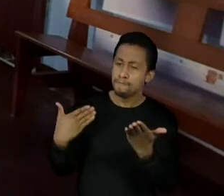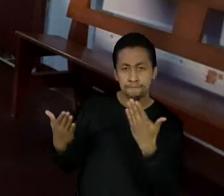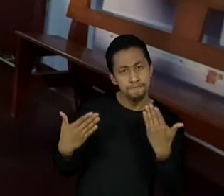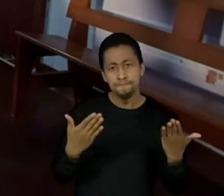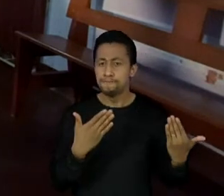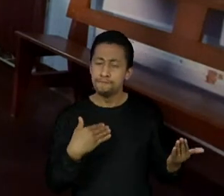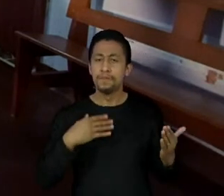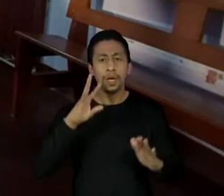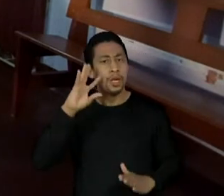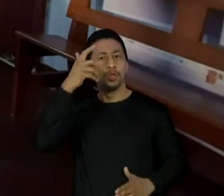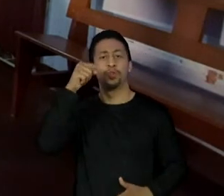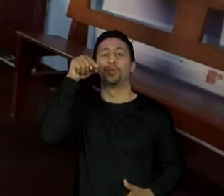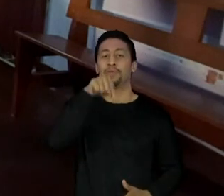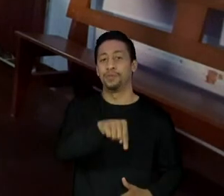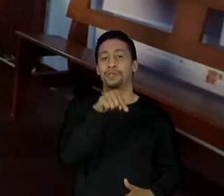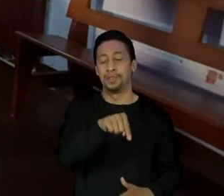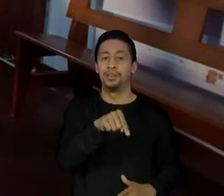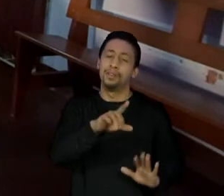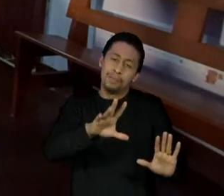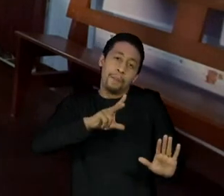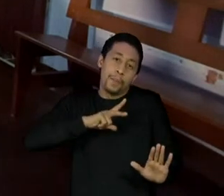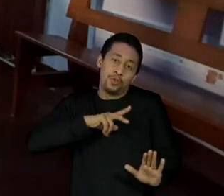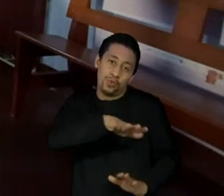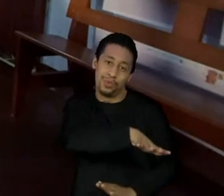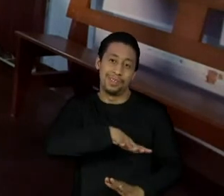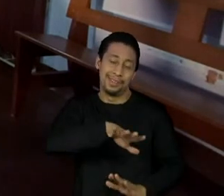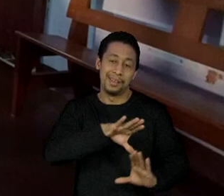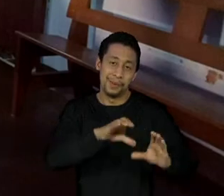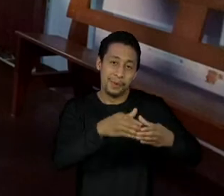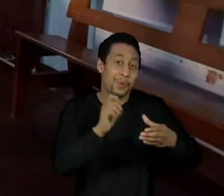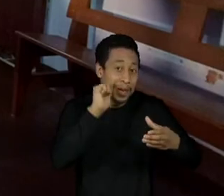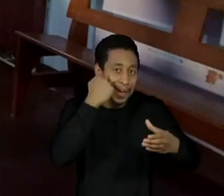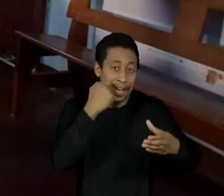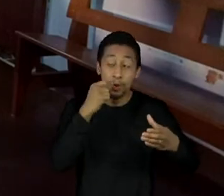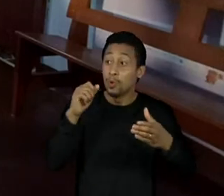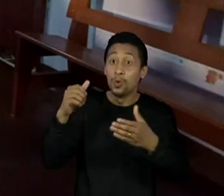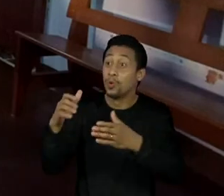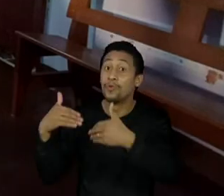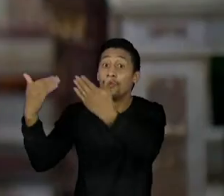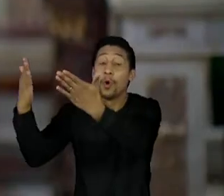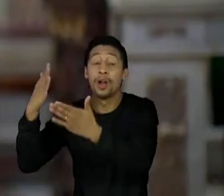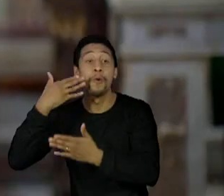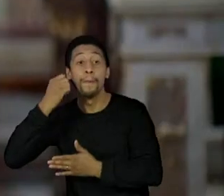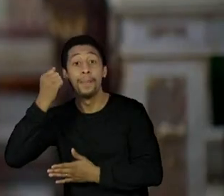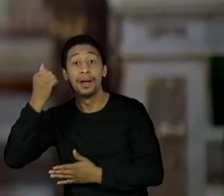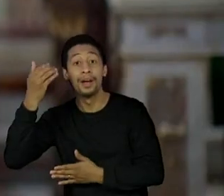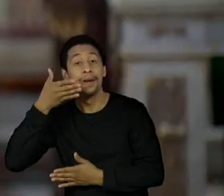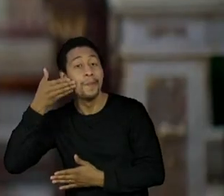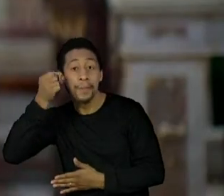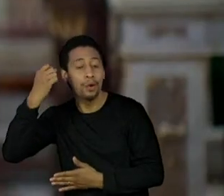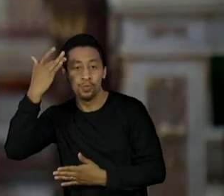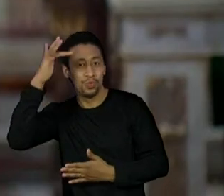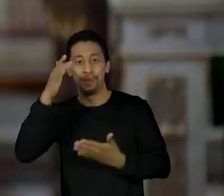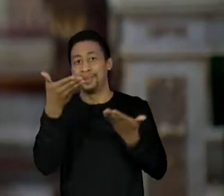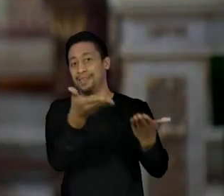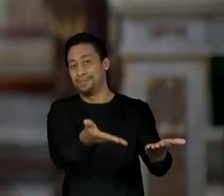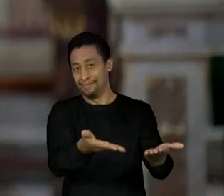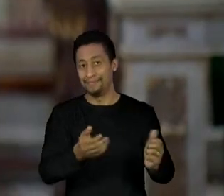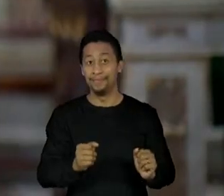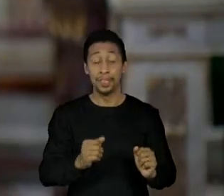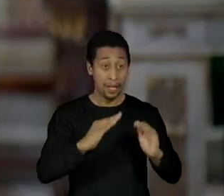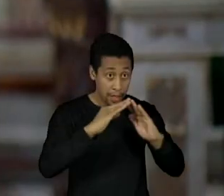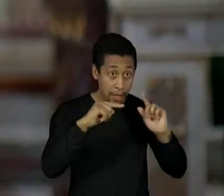discutir assuntos que lhe eram importantes longe dos olhos dos brancos. Aqui nas igrejas